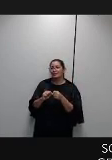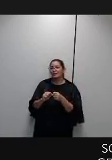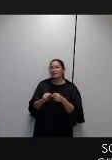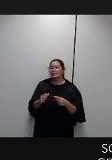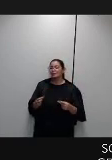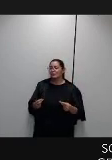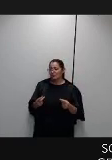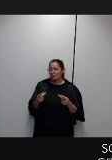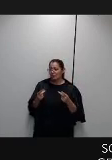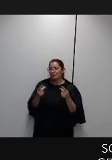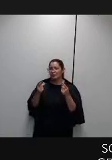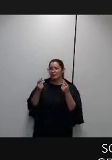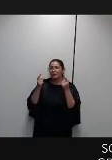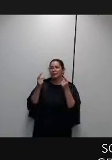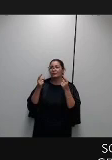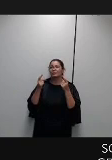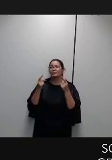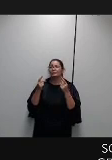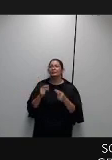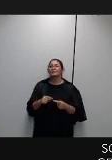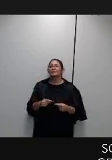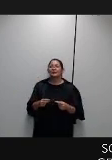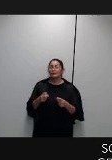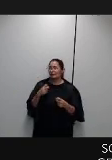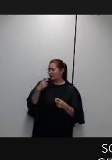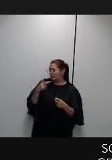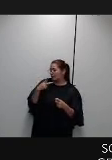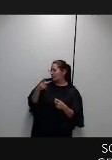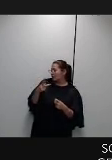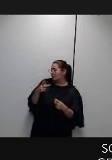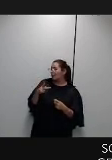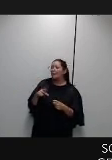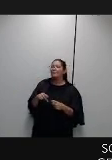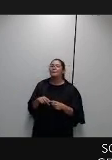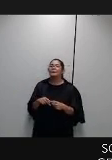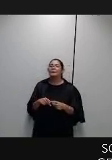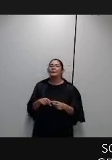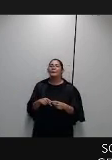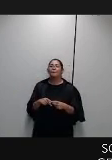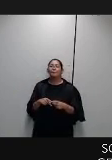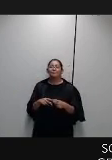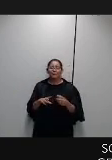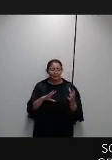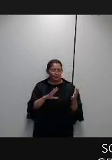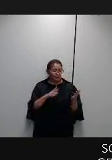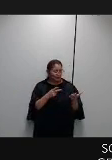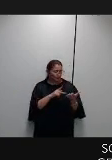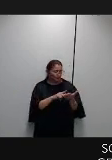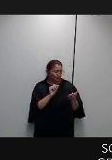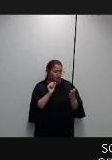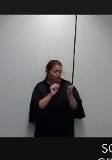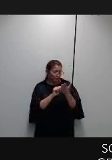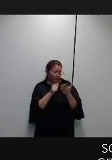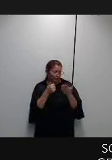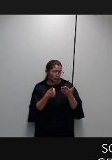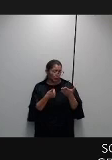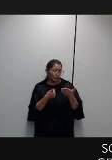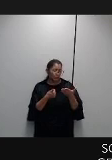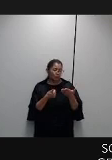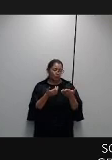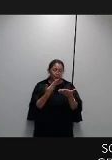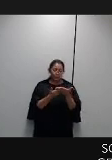sinto o valor e grifo no caso porquanto restou comprovada aplicação da